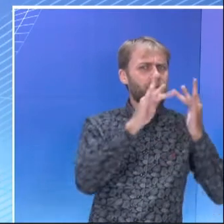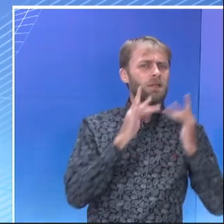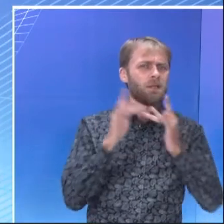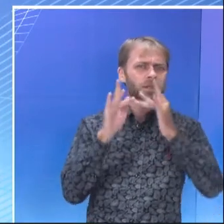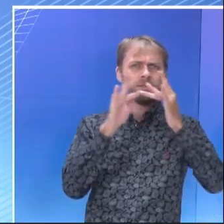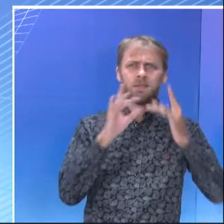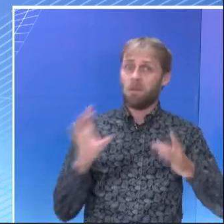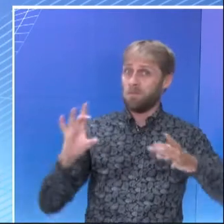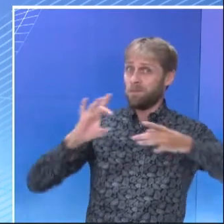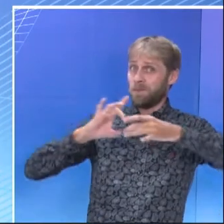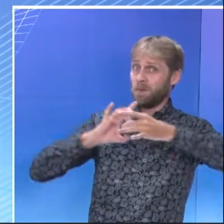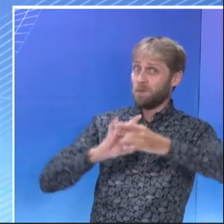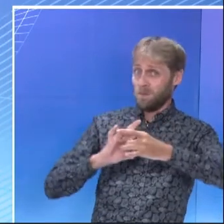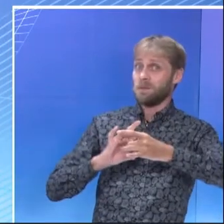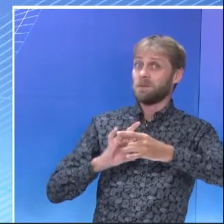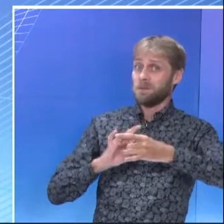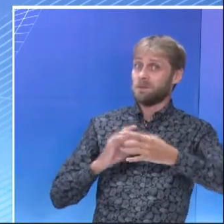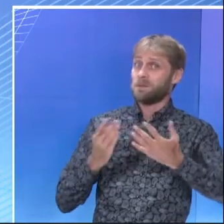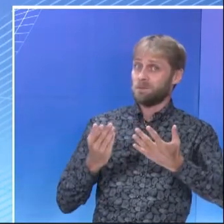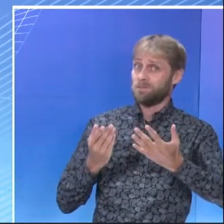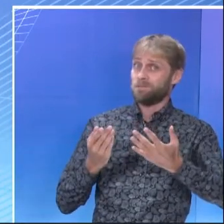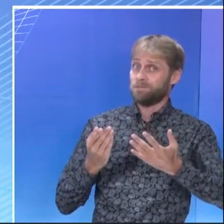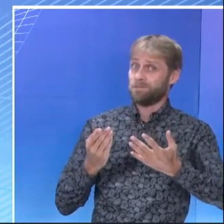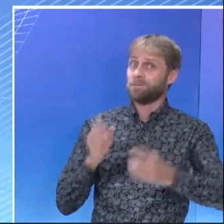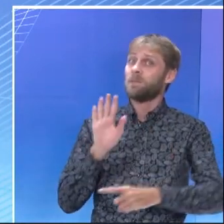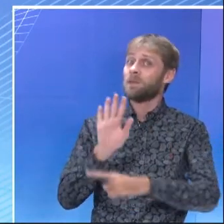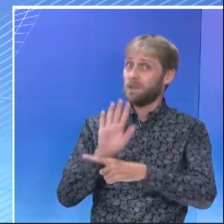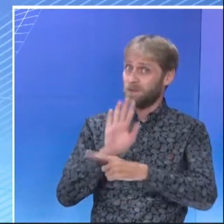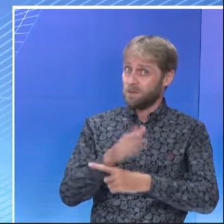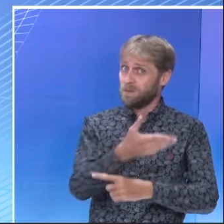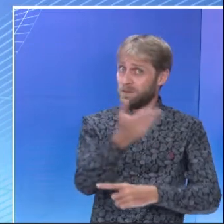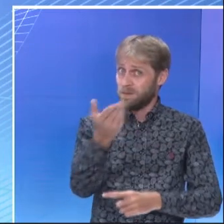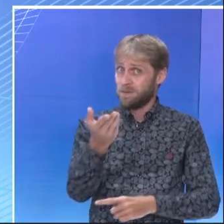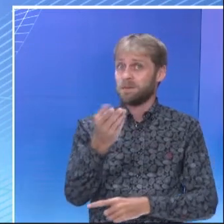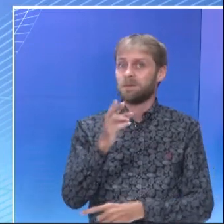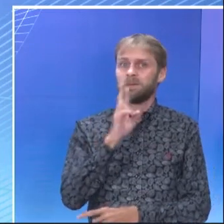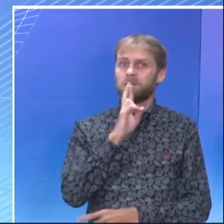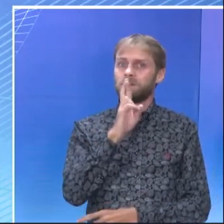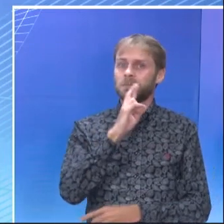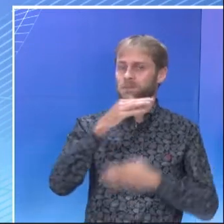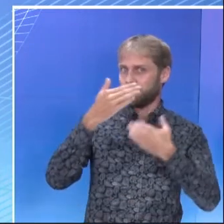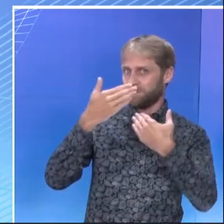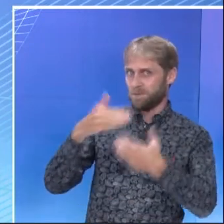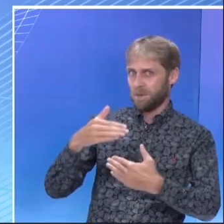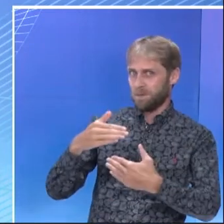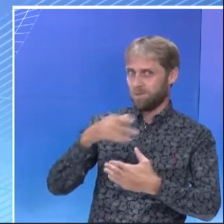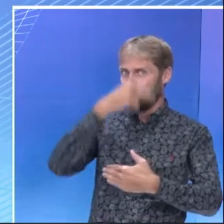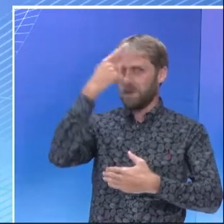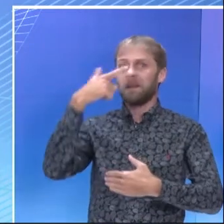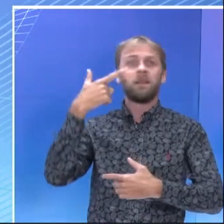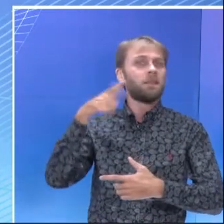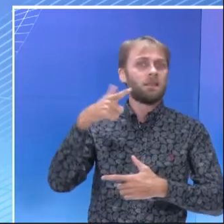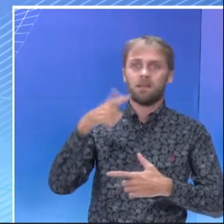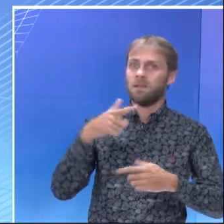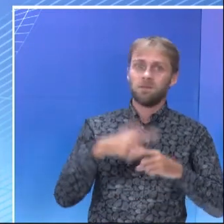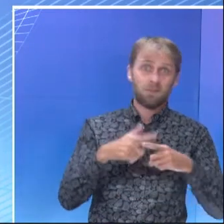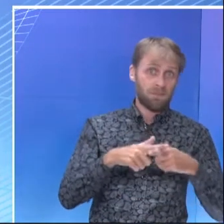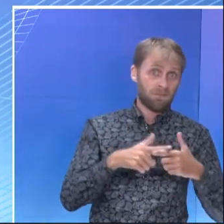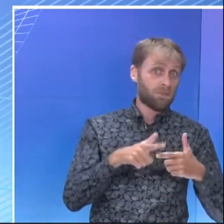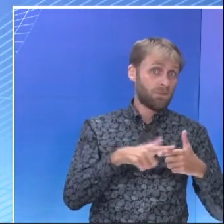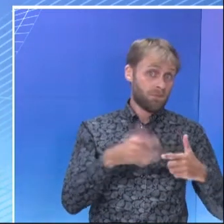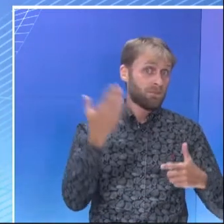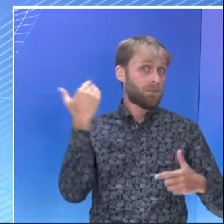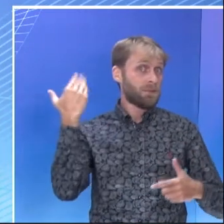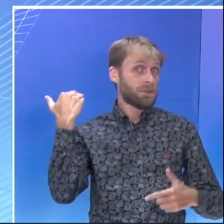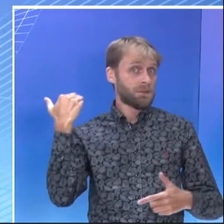essas conexões, esses links. É isso que vai te ajudar a responder a prova. A pessoa não tinha problema, então agora ela tem problema. Então ela não